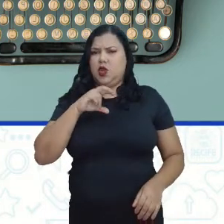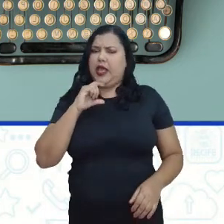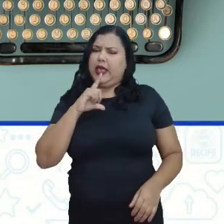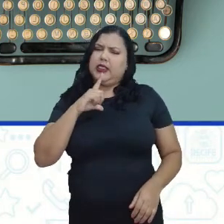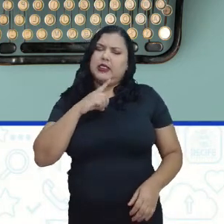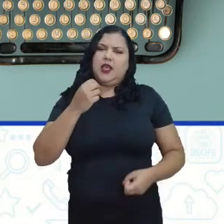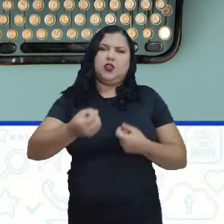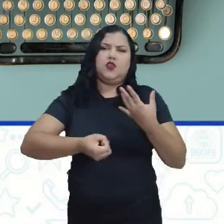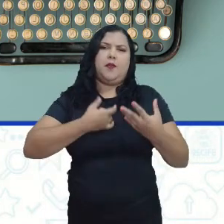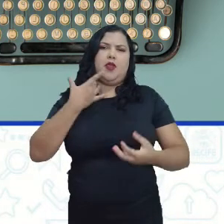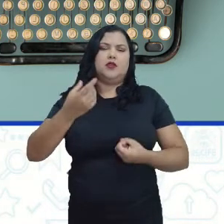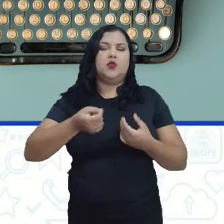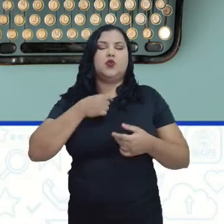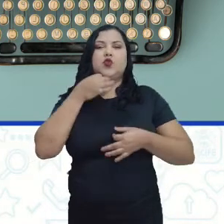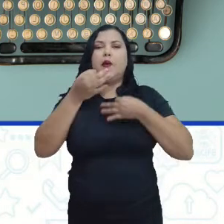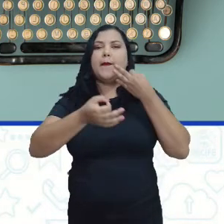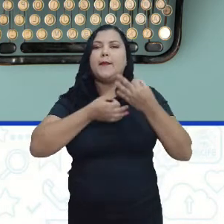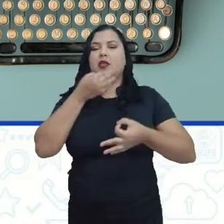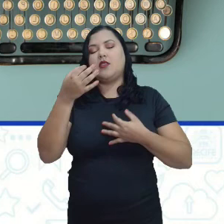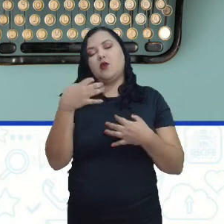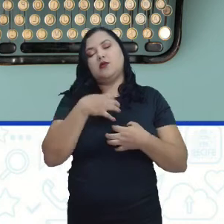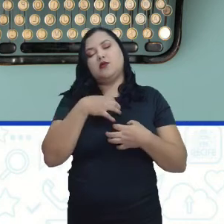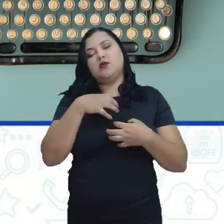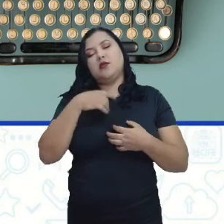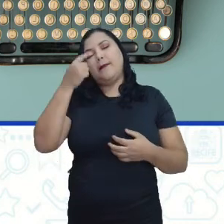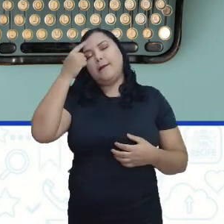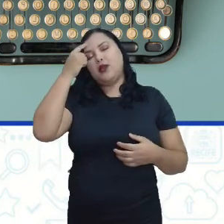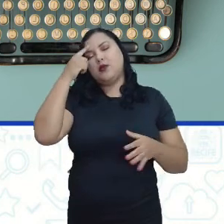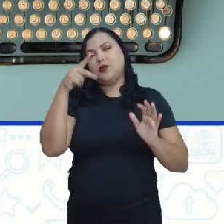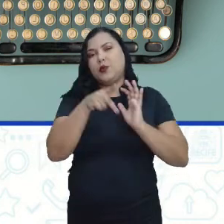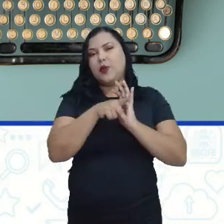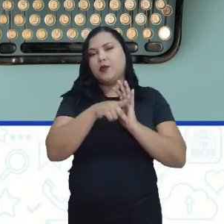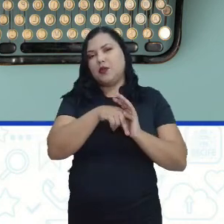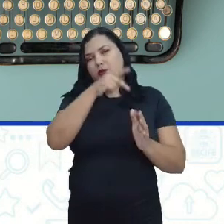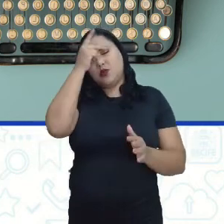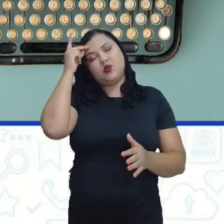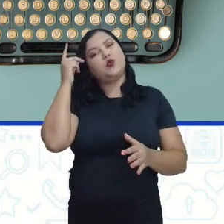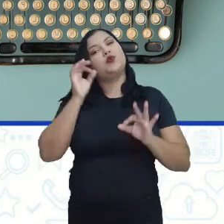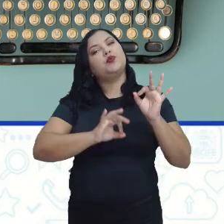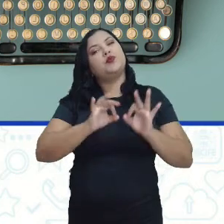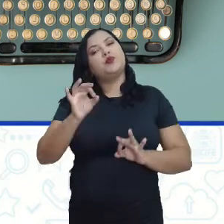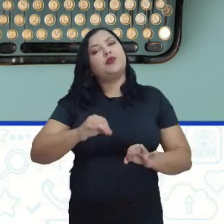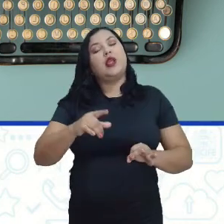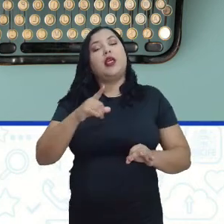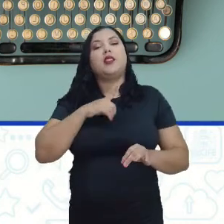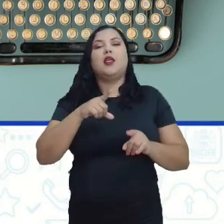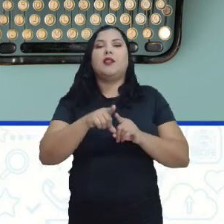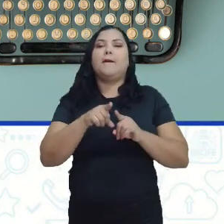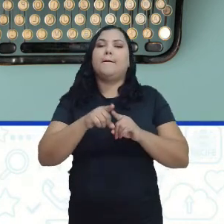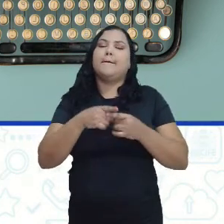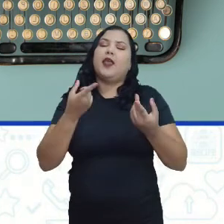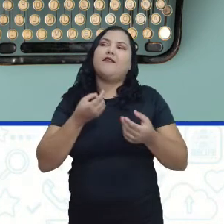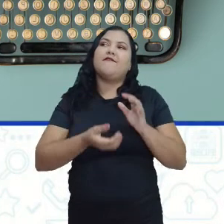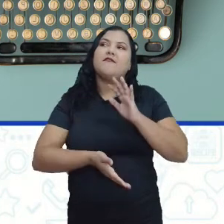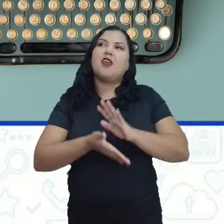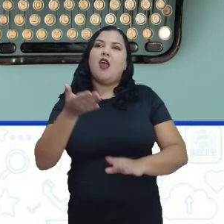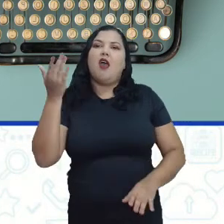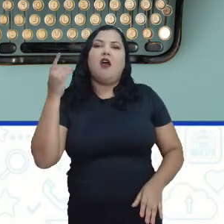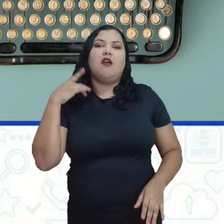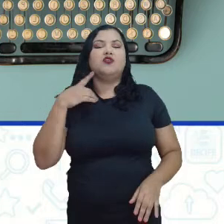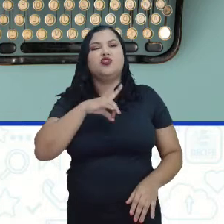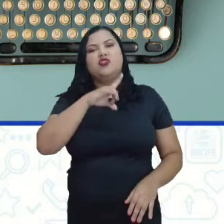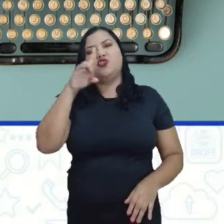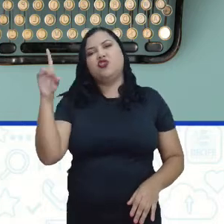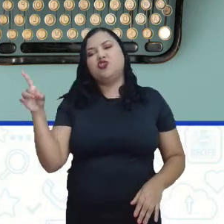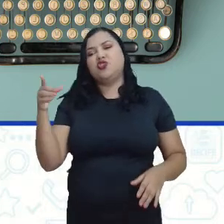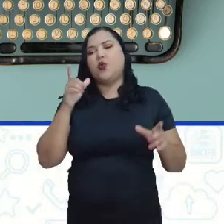opiniões, sentimentos e pensamentos do seu autor, ou de viagem, contendo dados como datas, lugares, distâncias de um ponto a